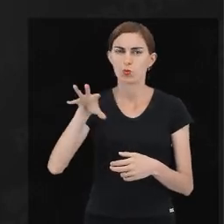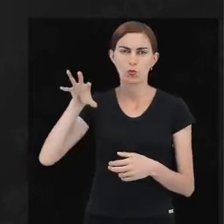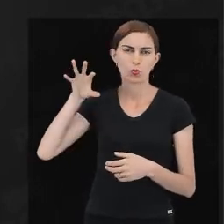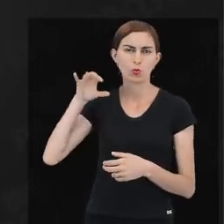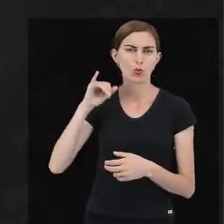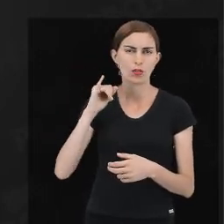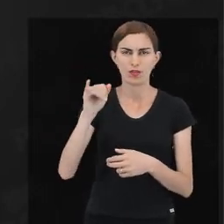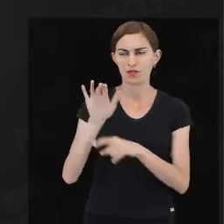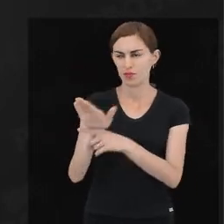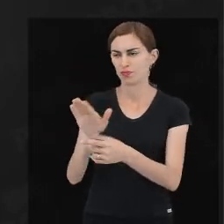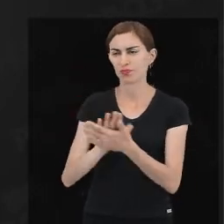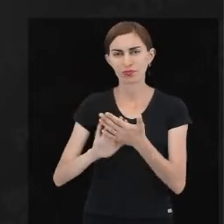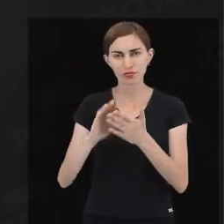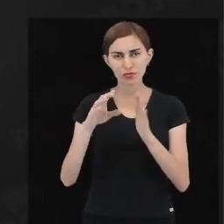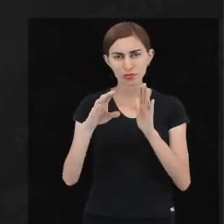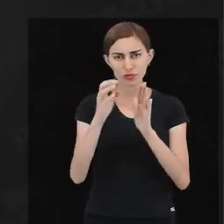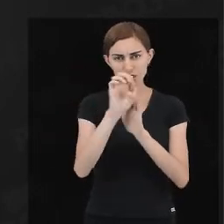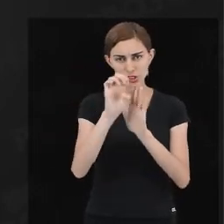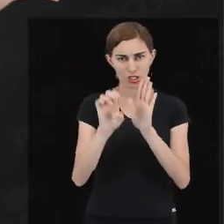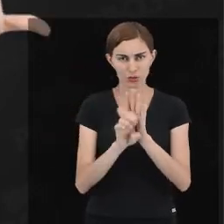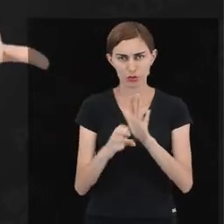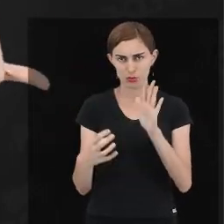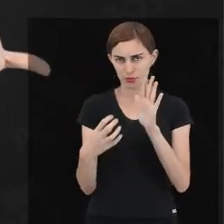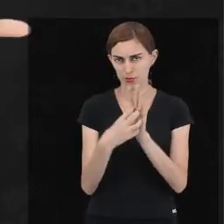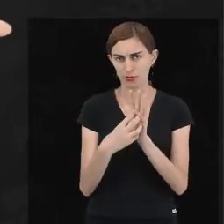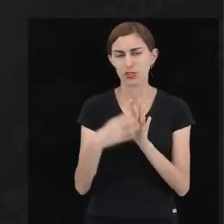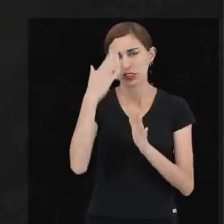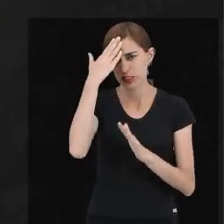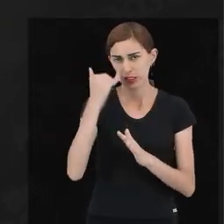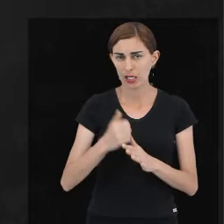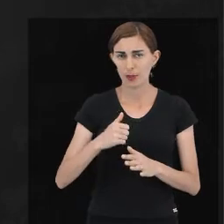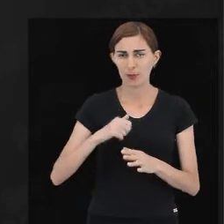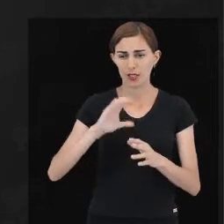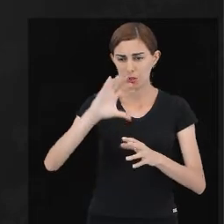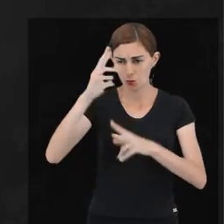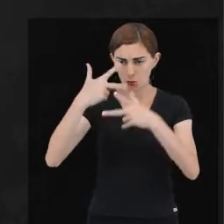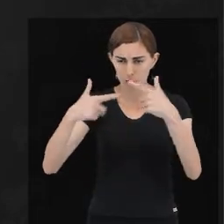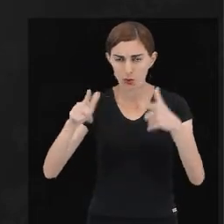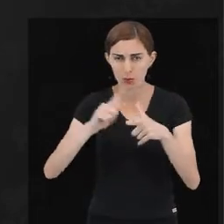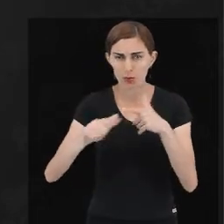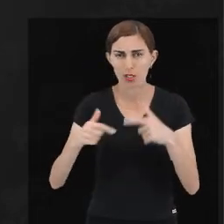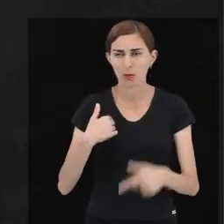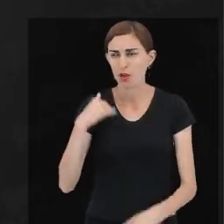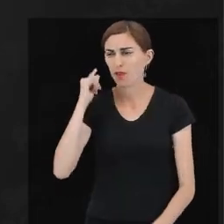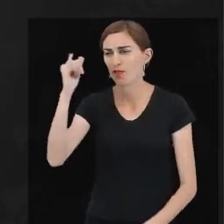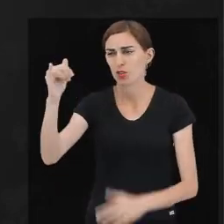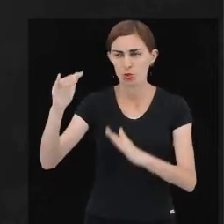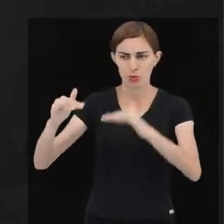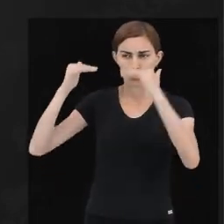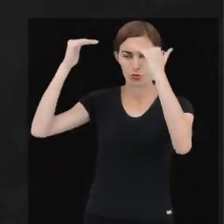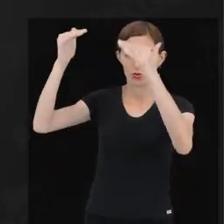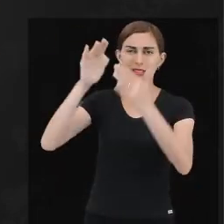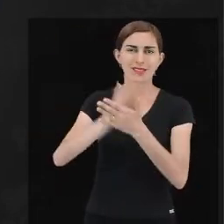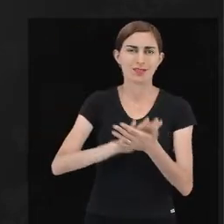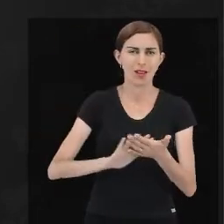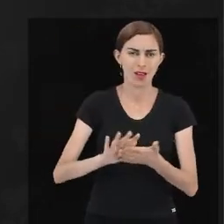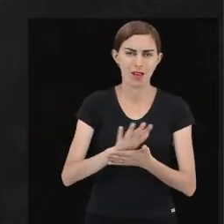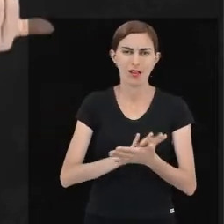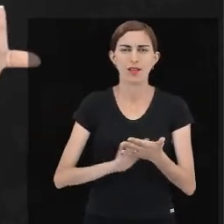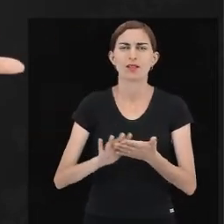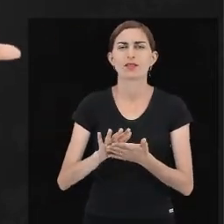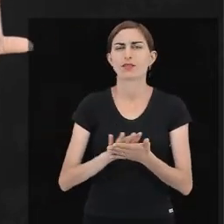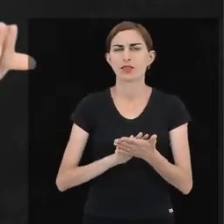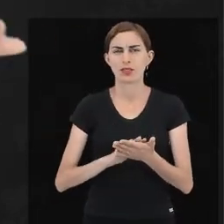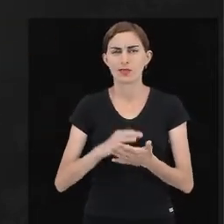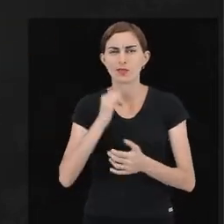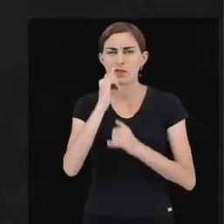pelo Estatuto dos Servidores, de saber que está acontecendo uma irregularidade e não comunicar ao seu superior, como está, de